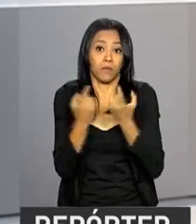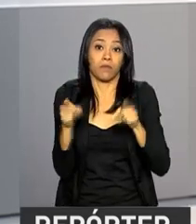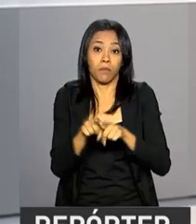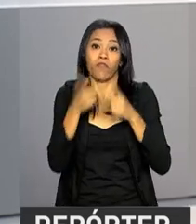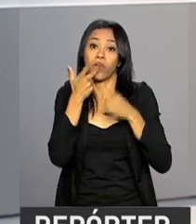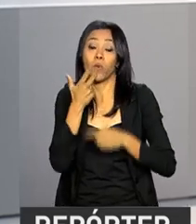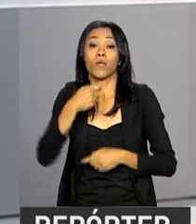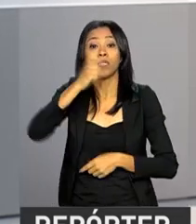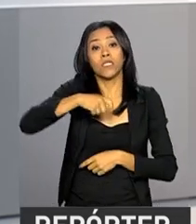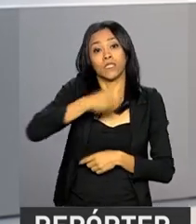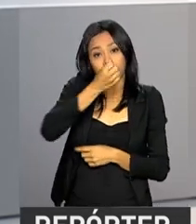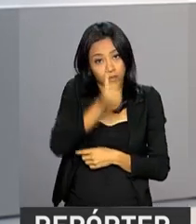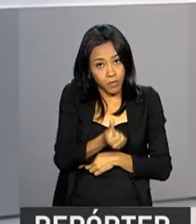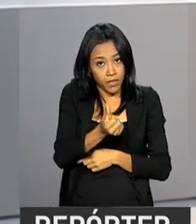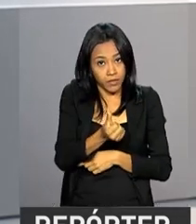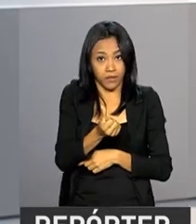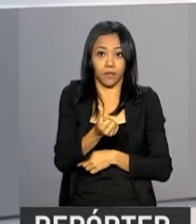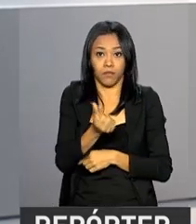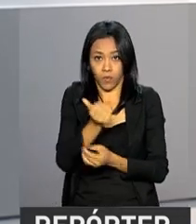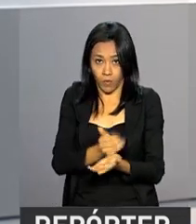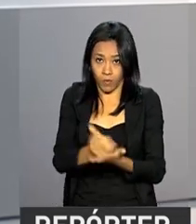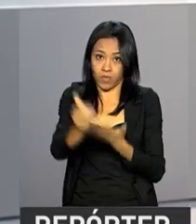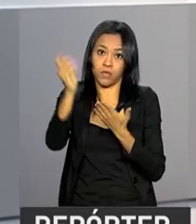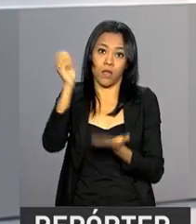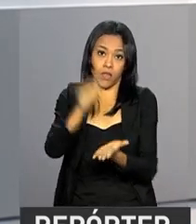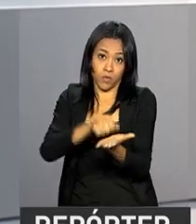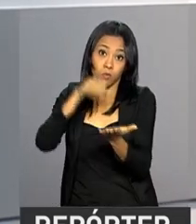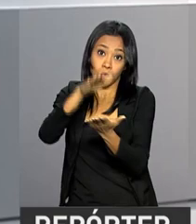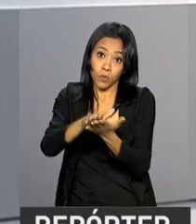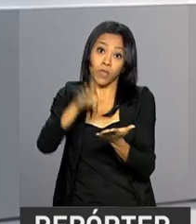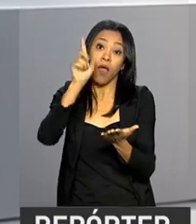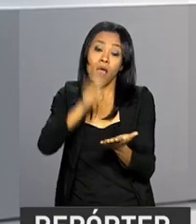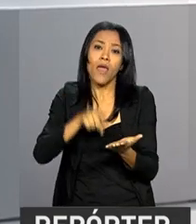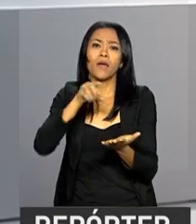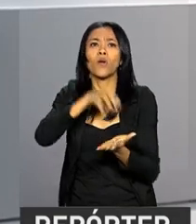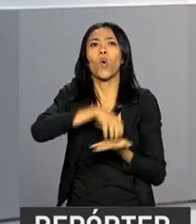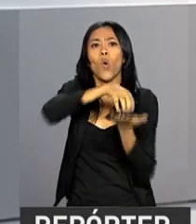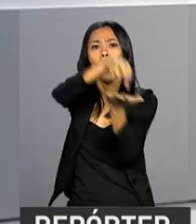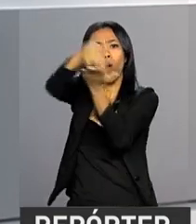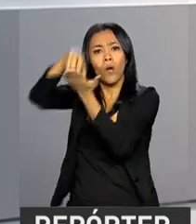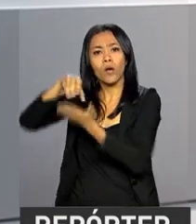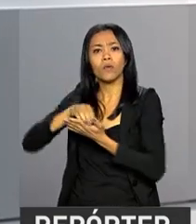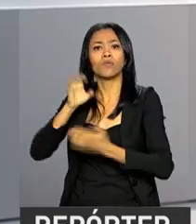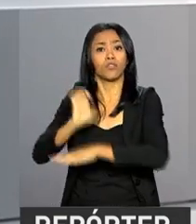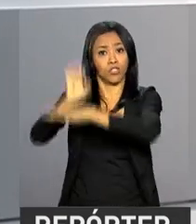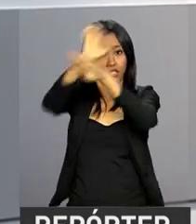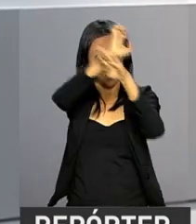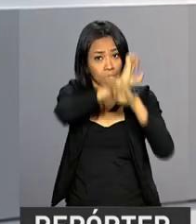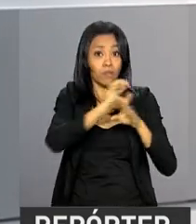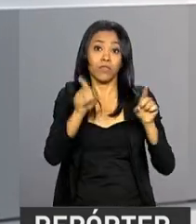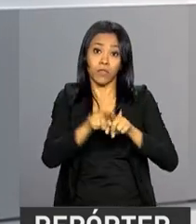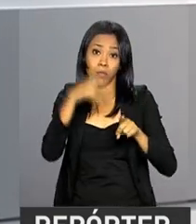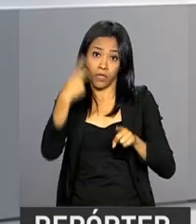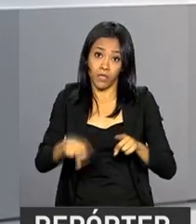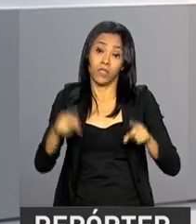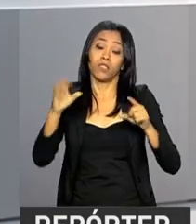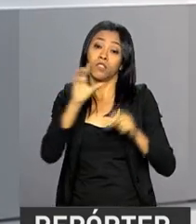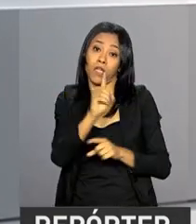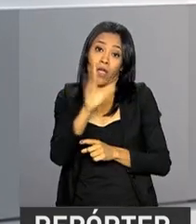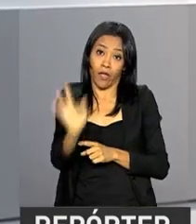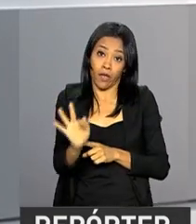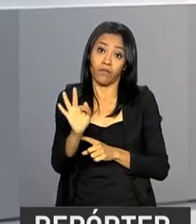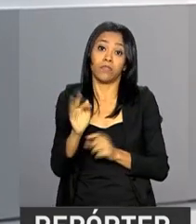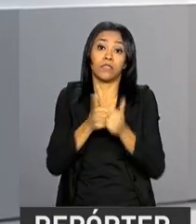seis meses até o início da aplicação das multas serão para que os órgãos de trânsito de cada estado e do distrito federal possam se adaptar às